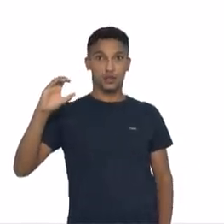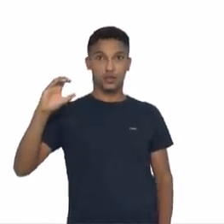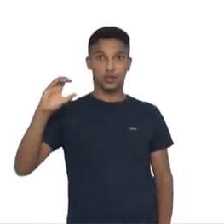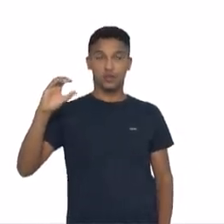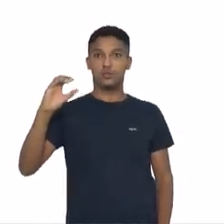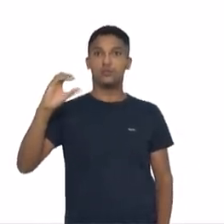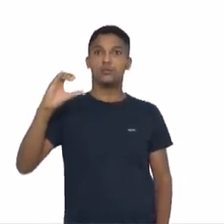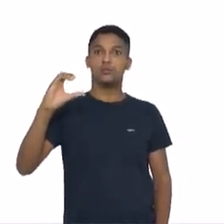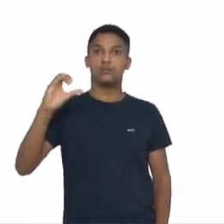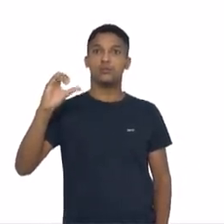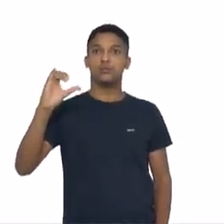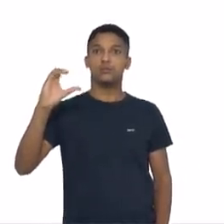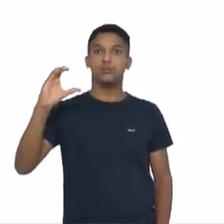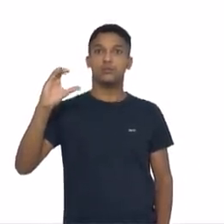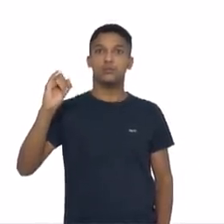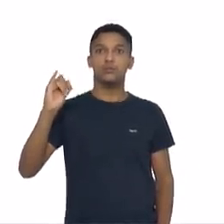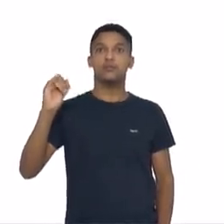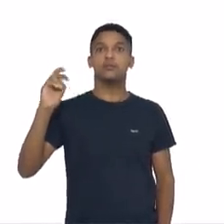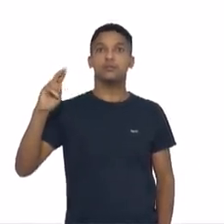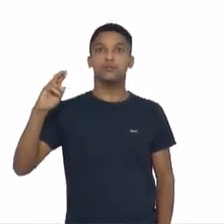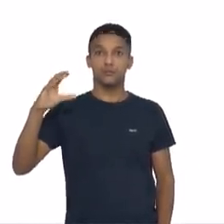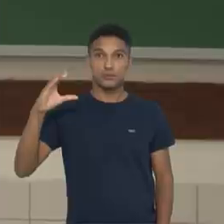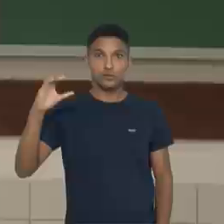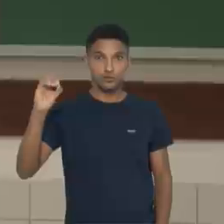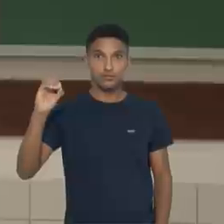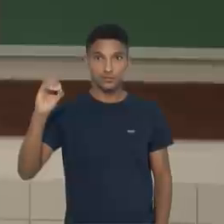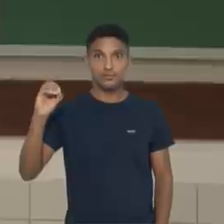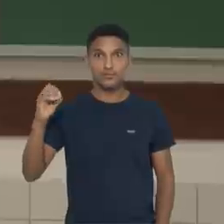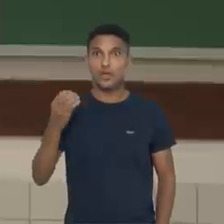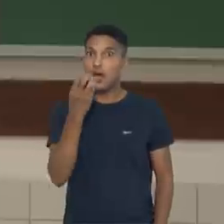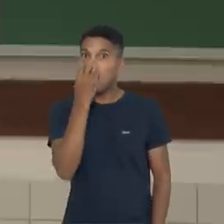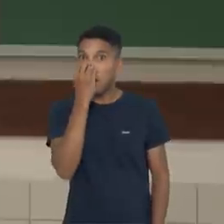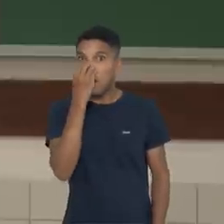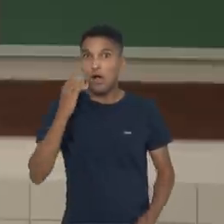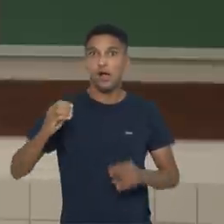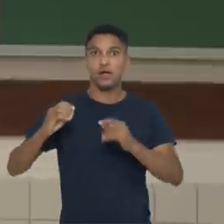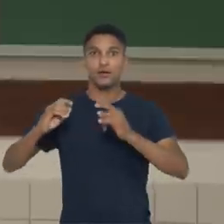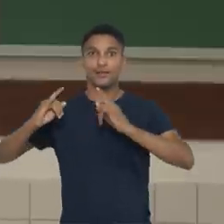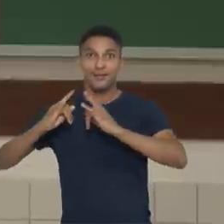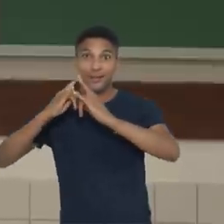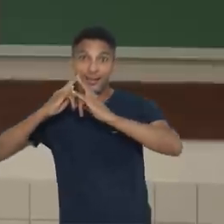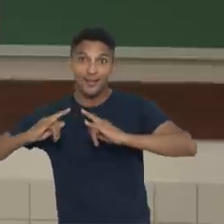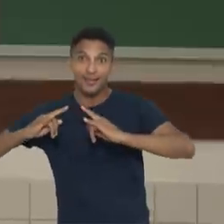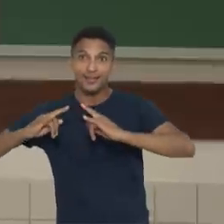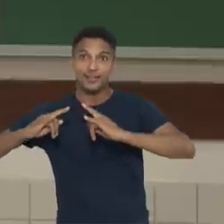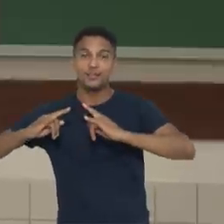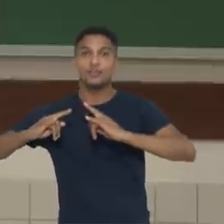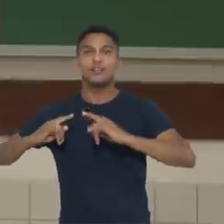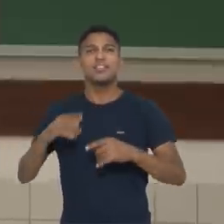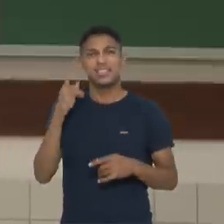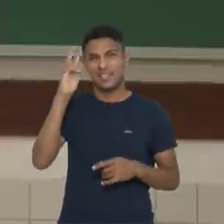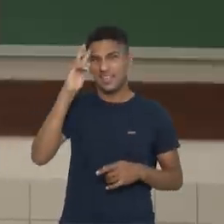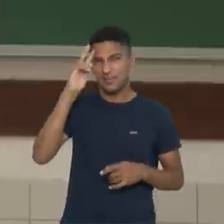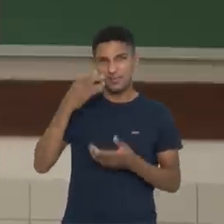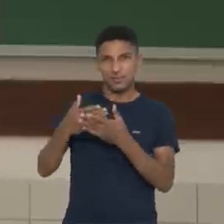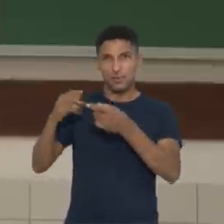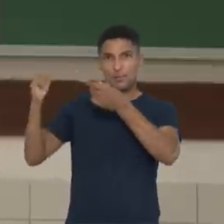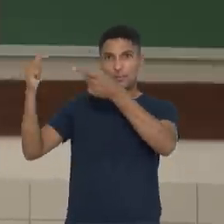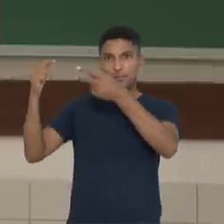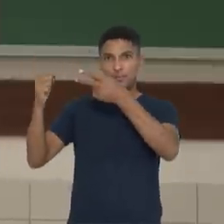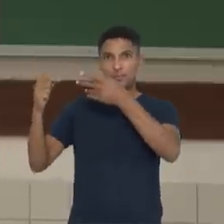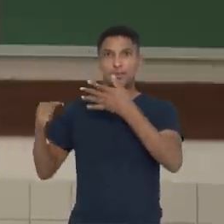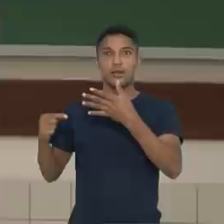uma oficina de maquiagem, né? Então, na aula anterior, a gente conheceu um pouquinho da arte itinerante, experimentamos